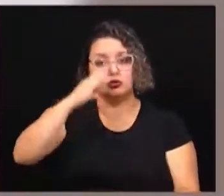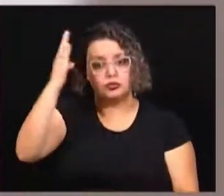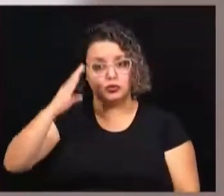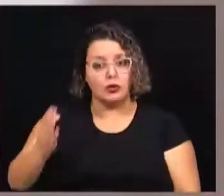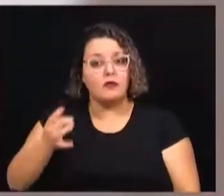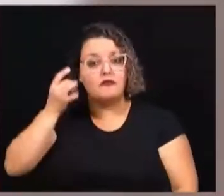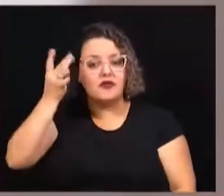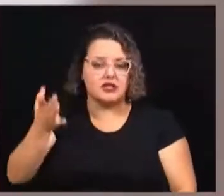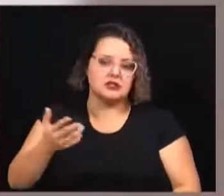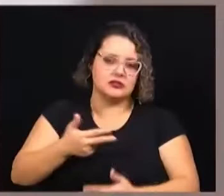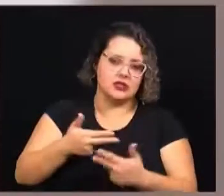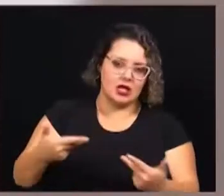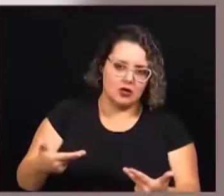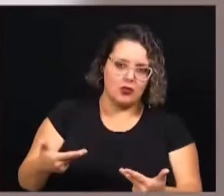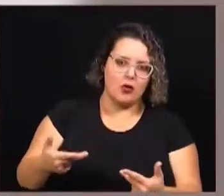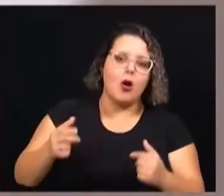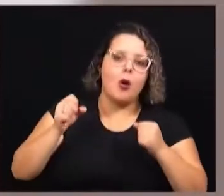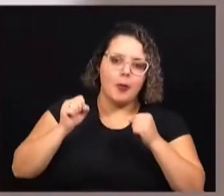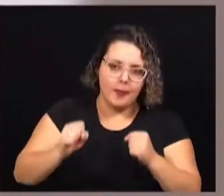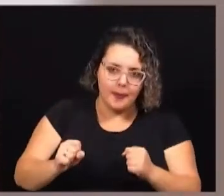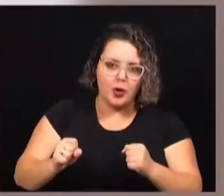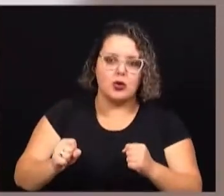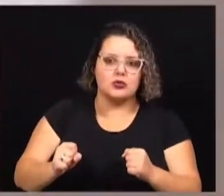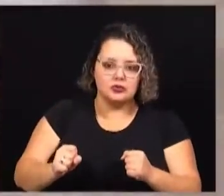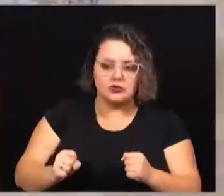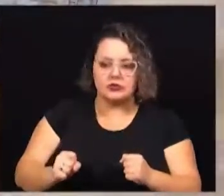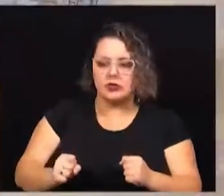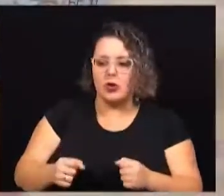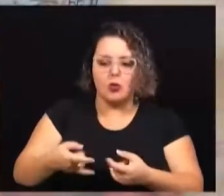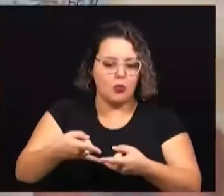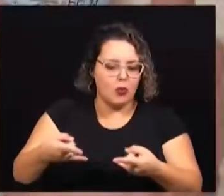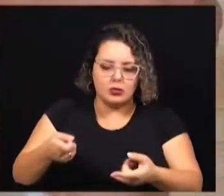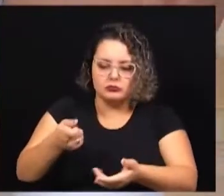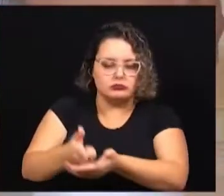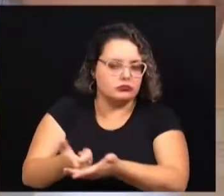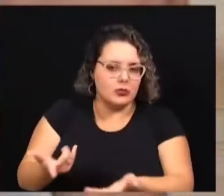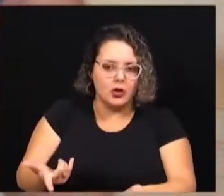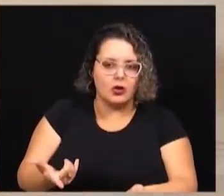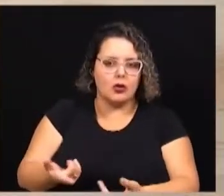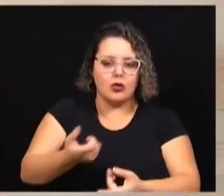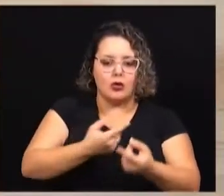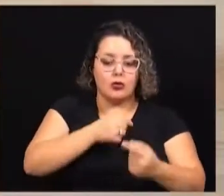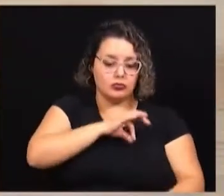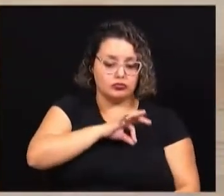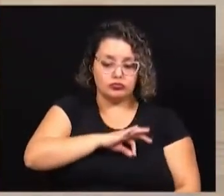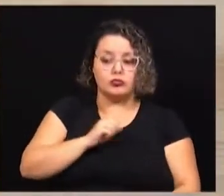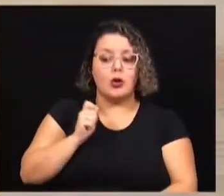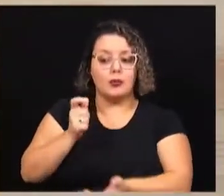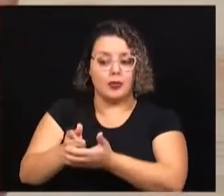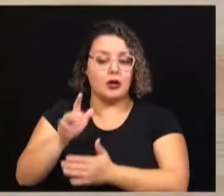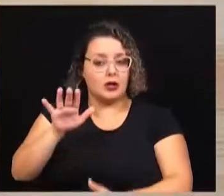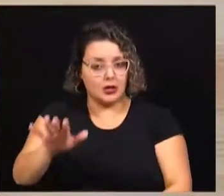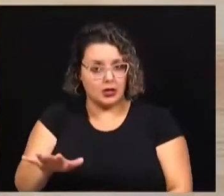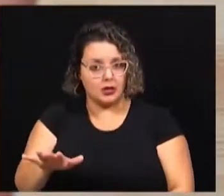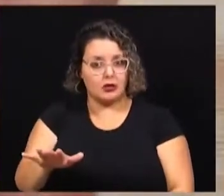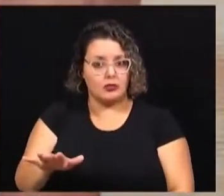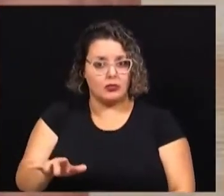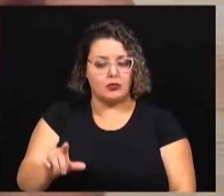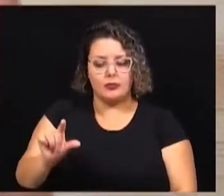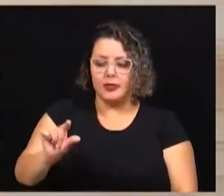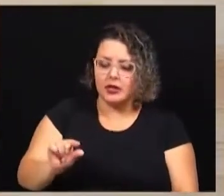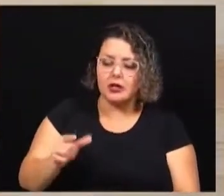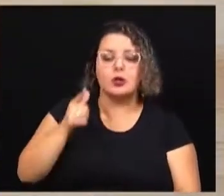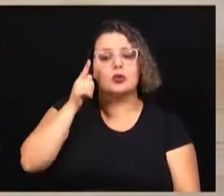que te facilita isso. Porque você pode fazer débito em conta, faz um boleto, o dinheiro já entra, já coloca lá, e com valores